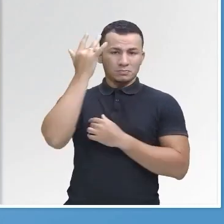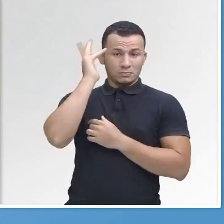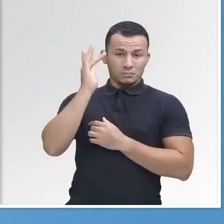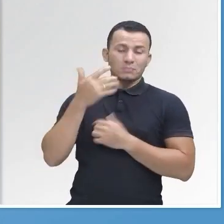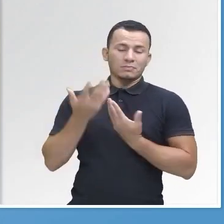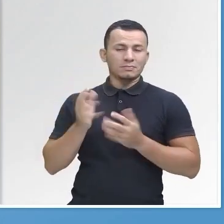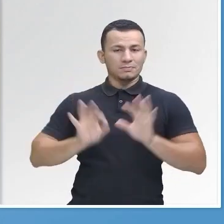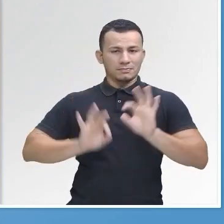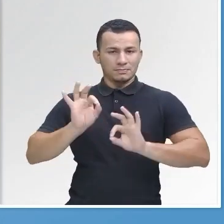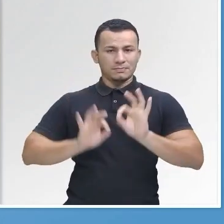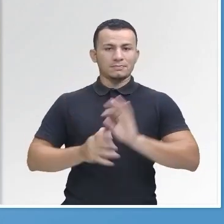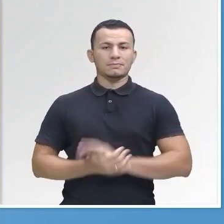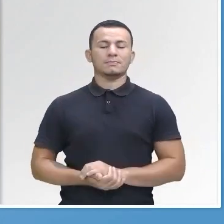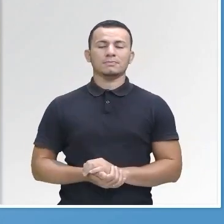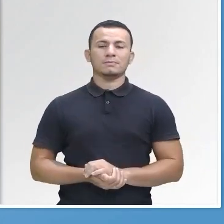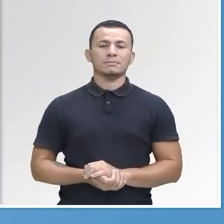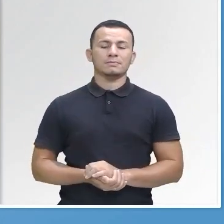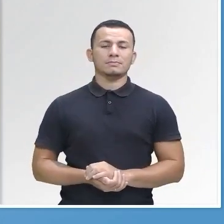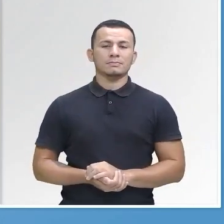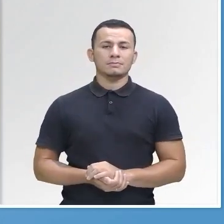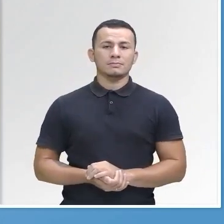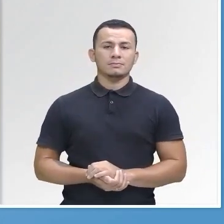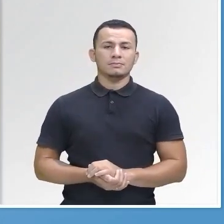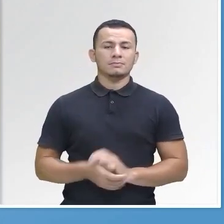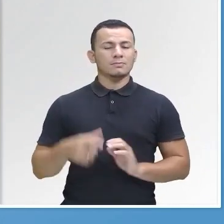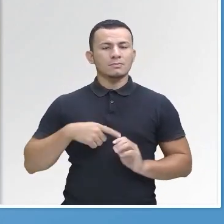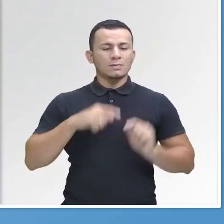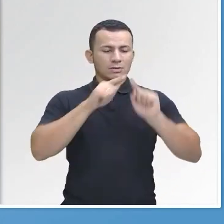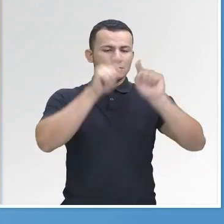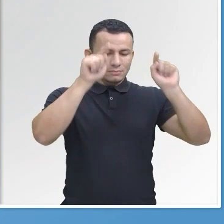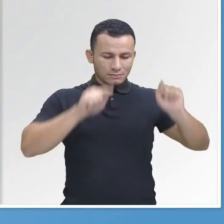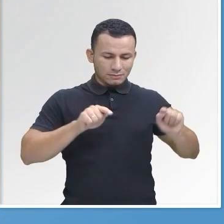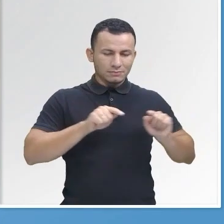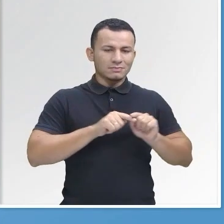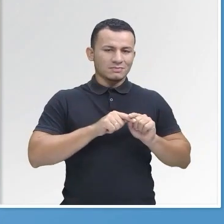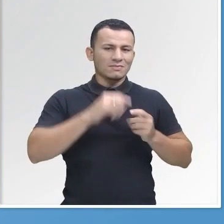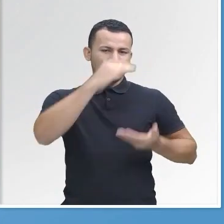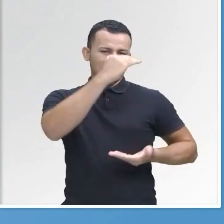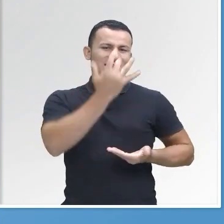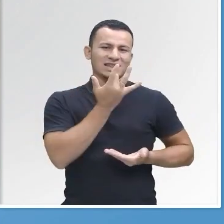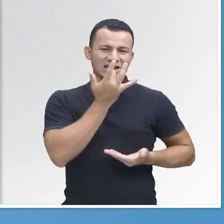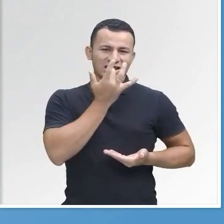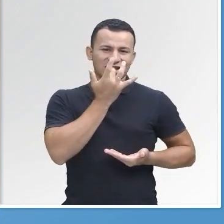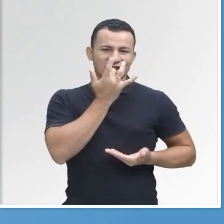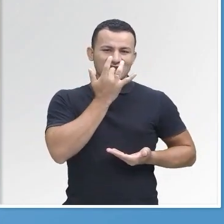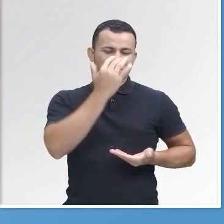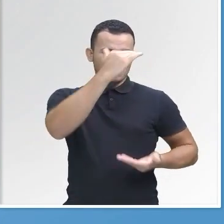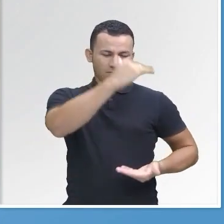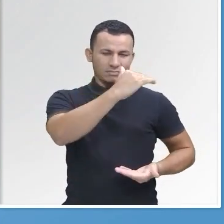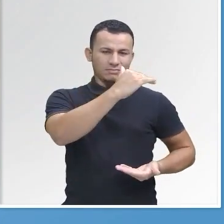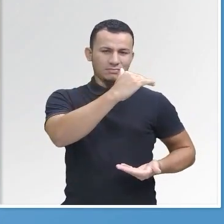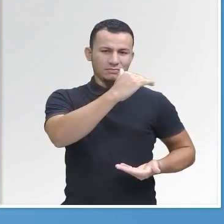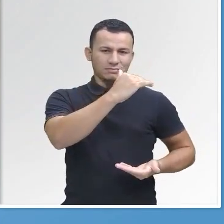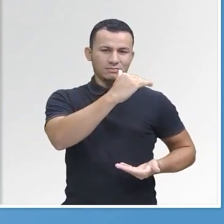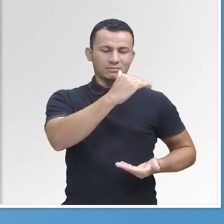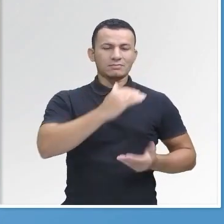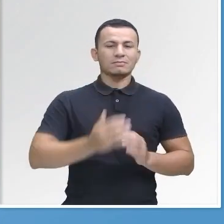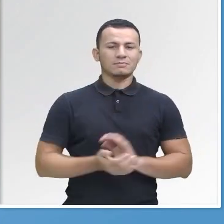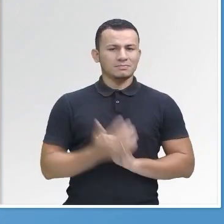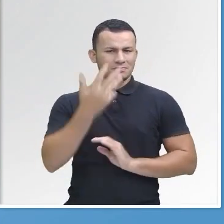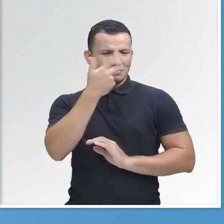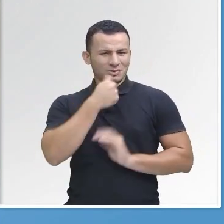tela. Bom, aqui eu fiz um galão bem bonito, veja, uma obra de arte. Tá vendo? Olha que bonito esse galão que eu